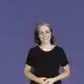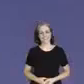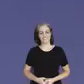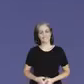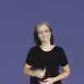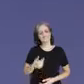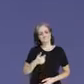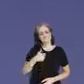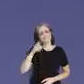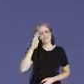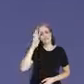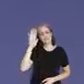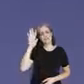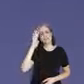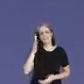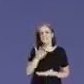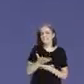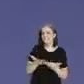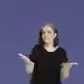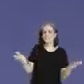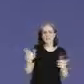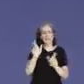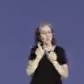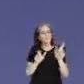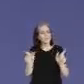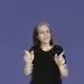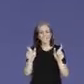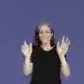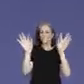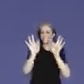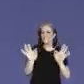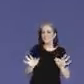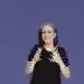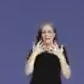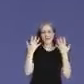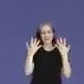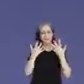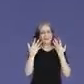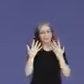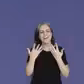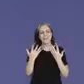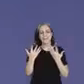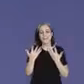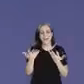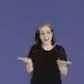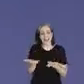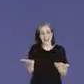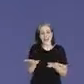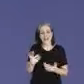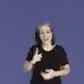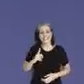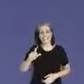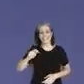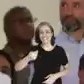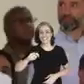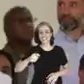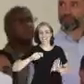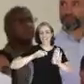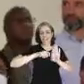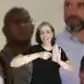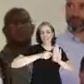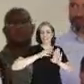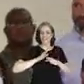Eu estive imaginando a alegria dessas pessoas ao receberem as chaves da sua casa própria.